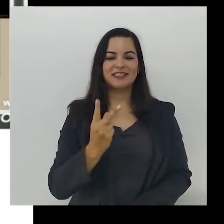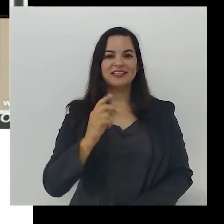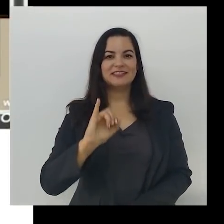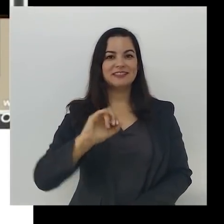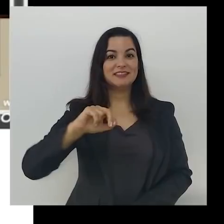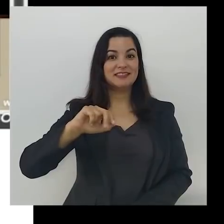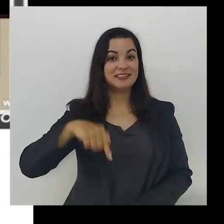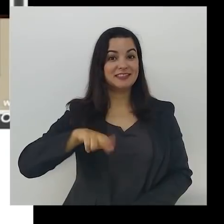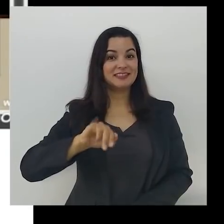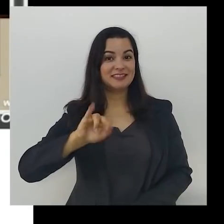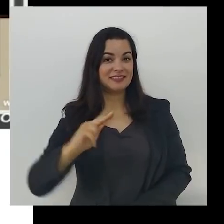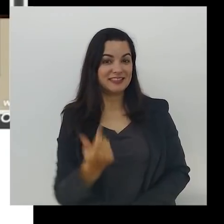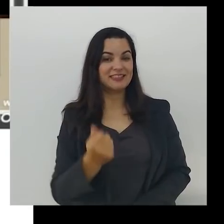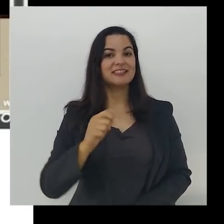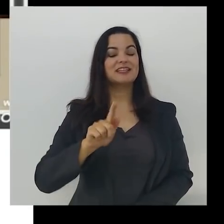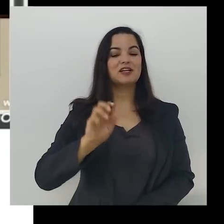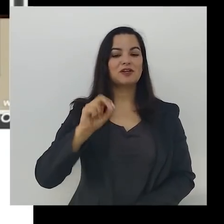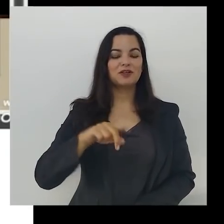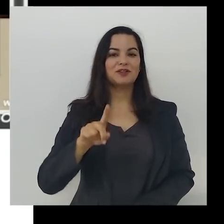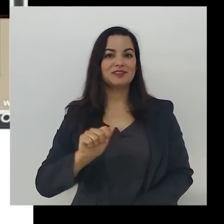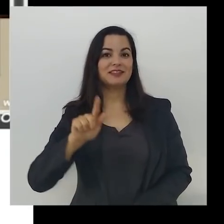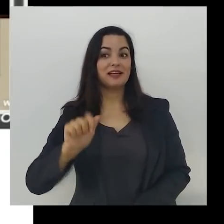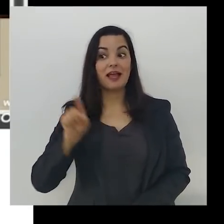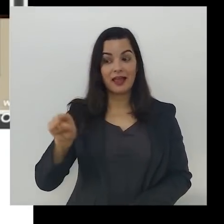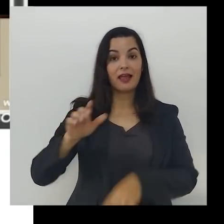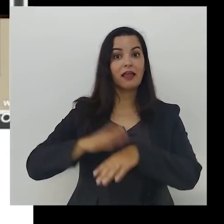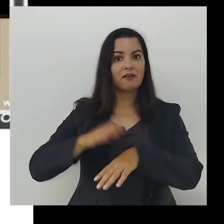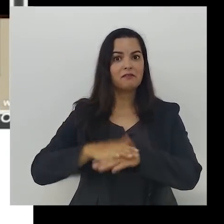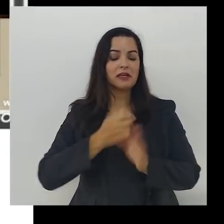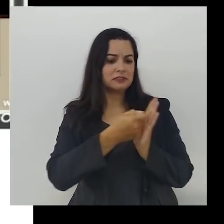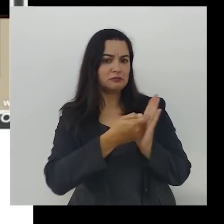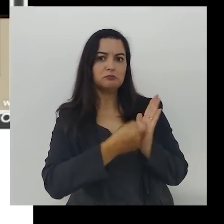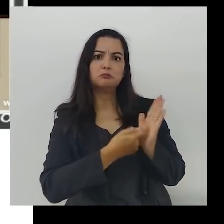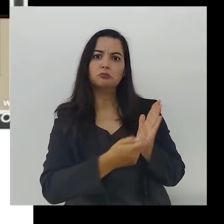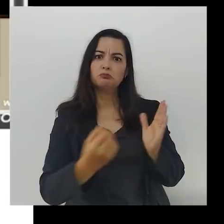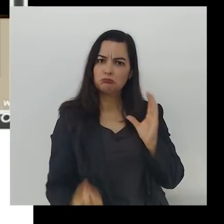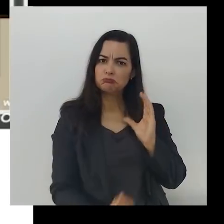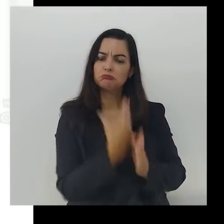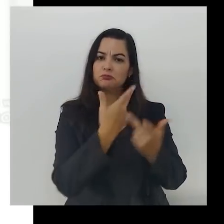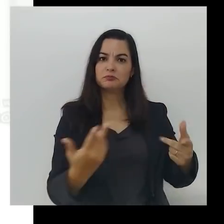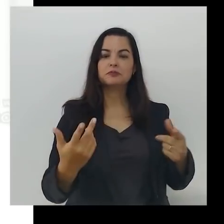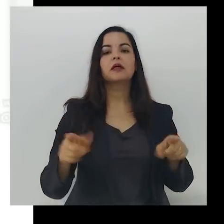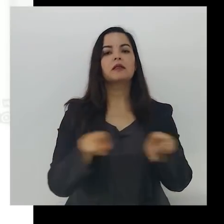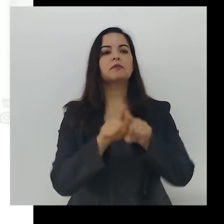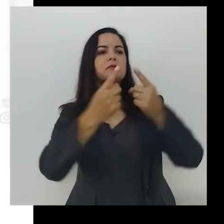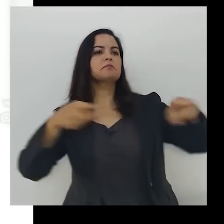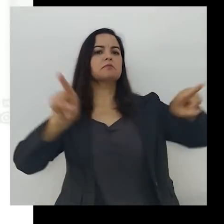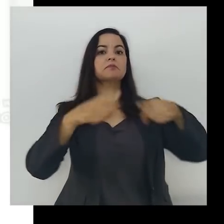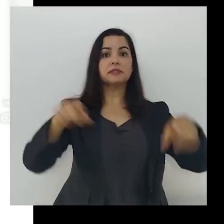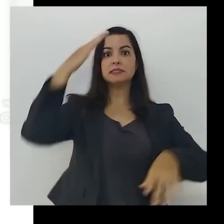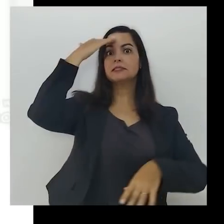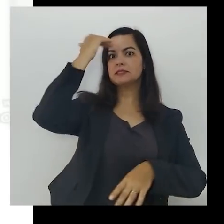foi compositora, instrumentista e maestrina. Vocês sabem o que ela tocava? Ela